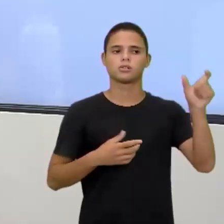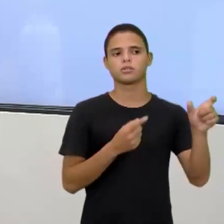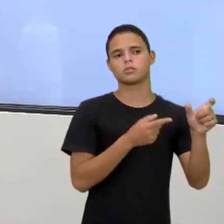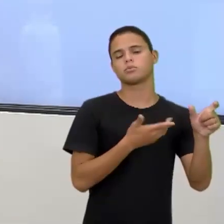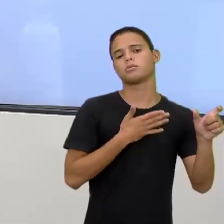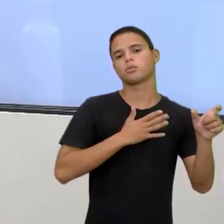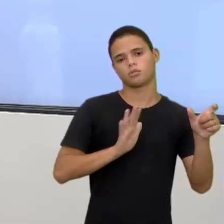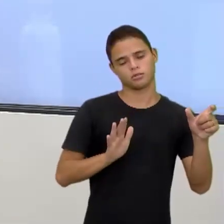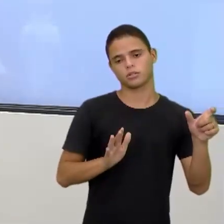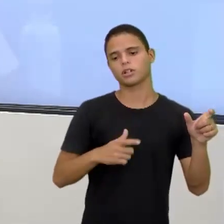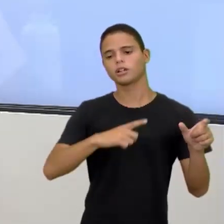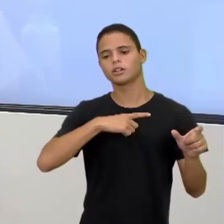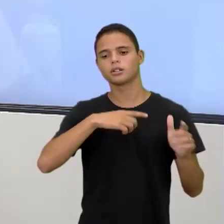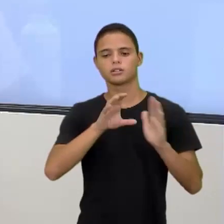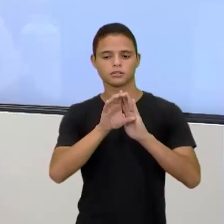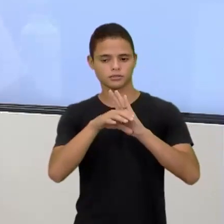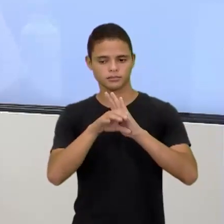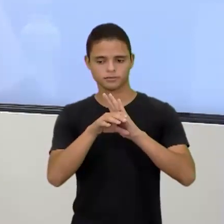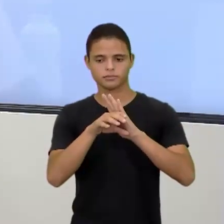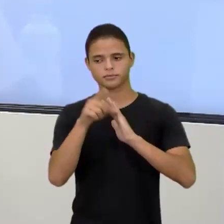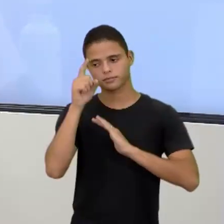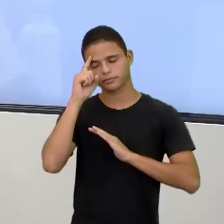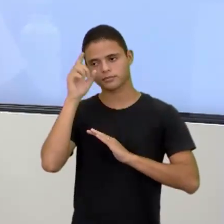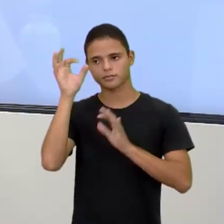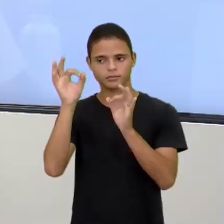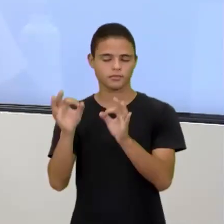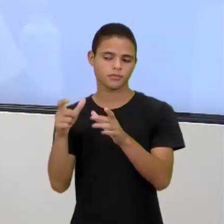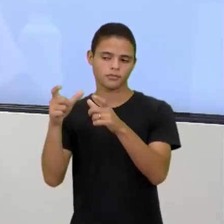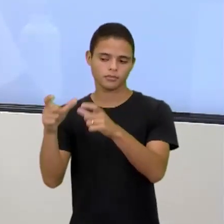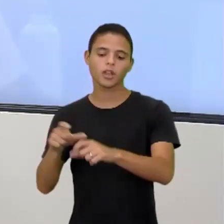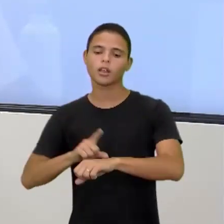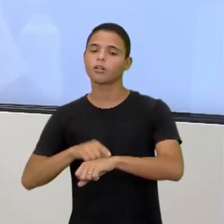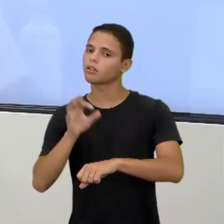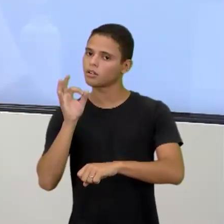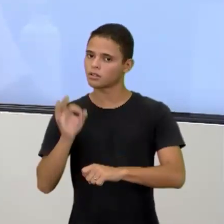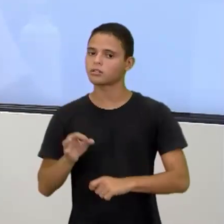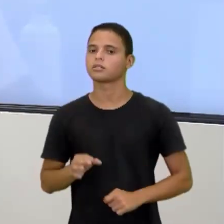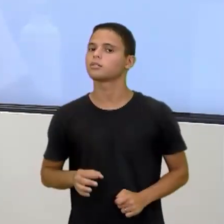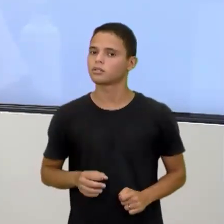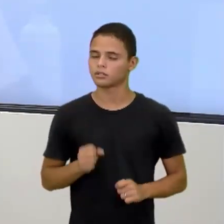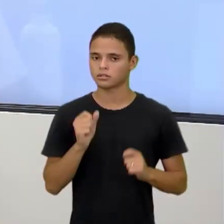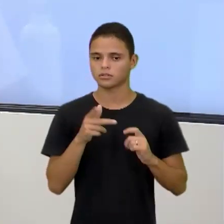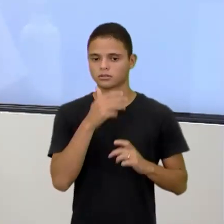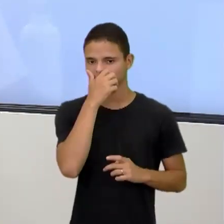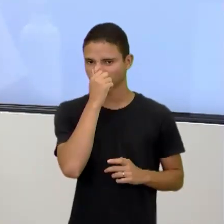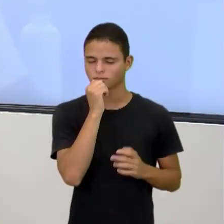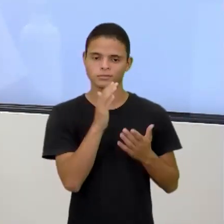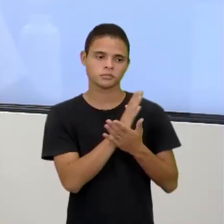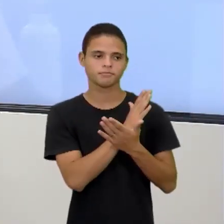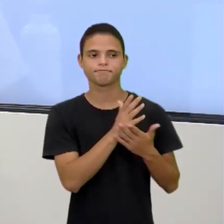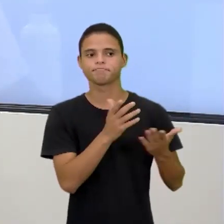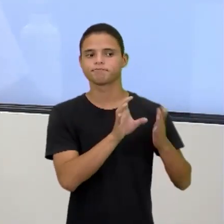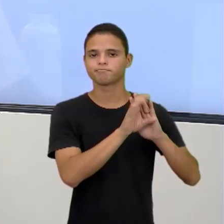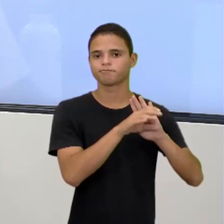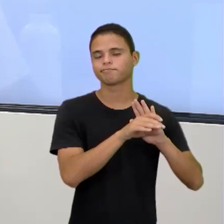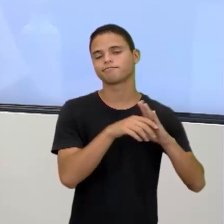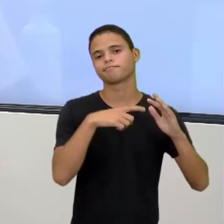então tem os contextos. Você vai usar a sua linguagem mais livre nesse contexto, mas em alguns outros você vai precisar usar a norma padrão, você vai